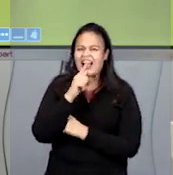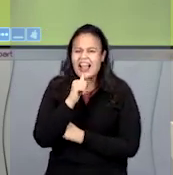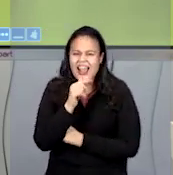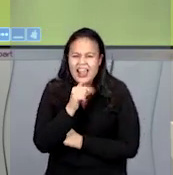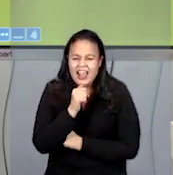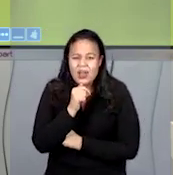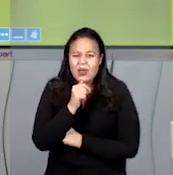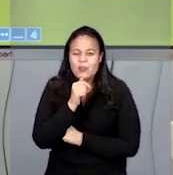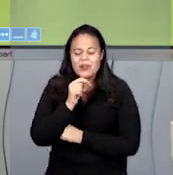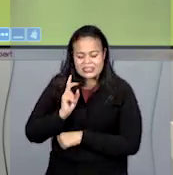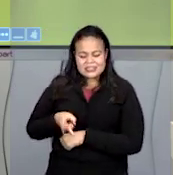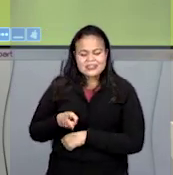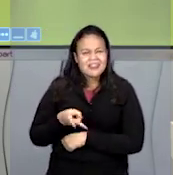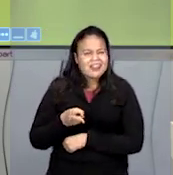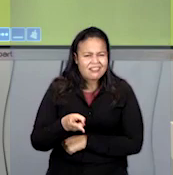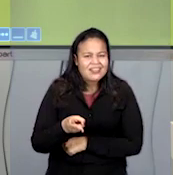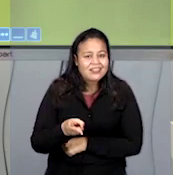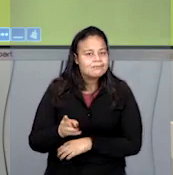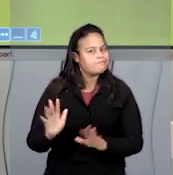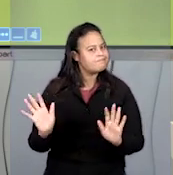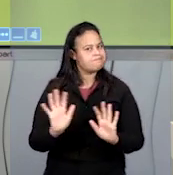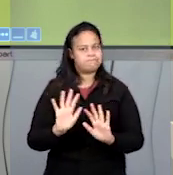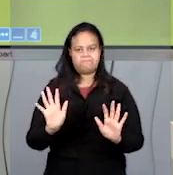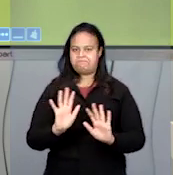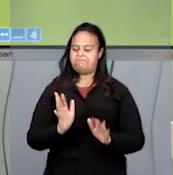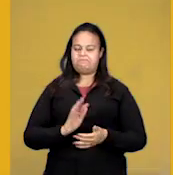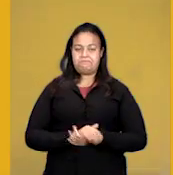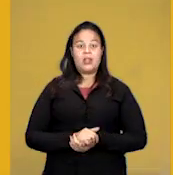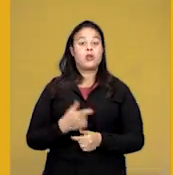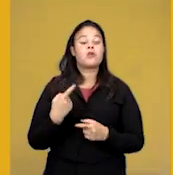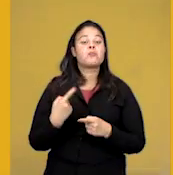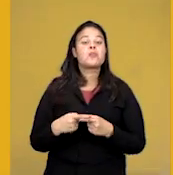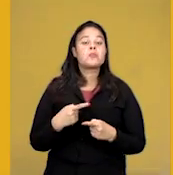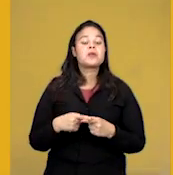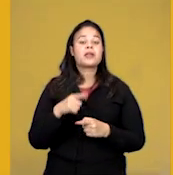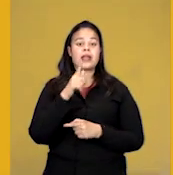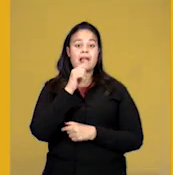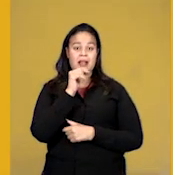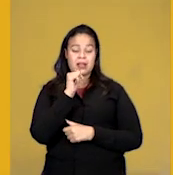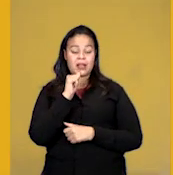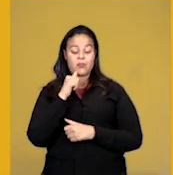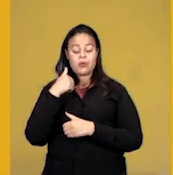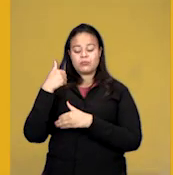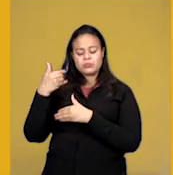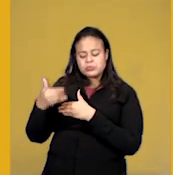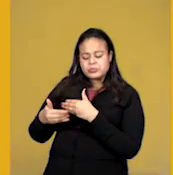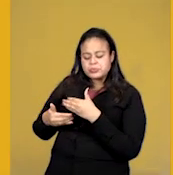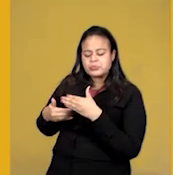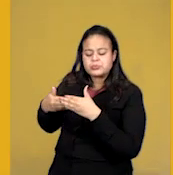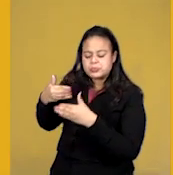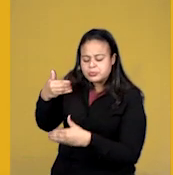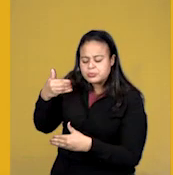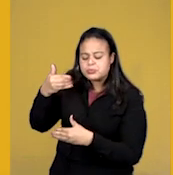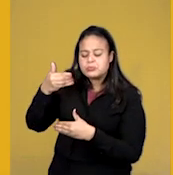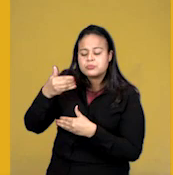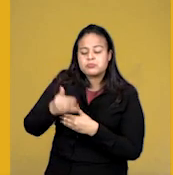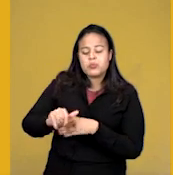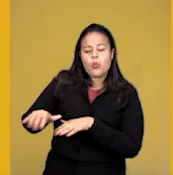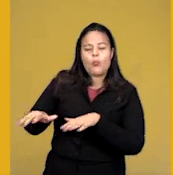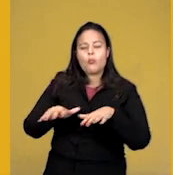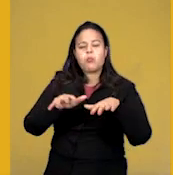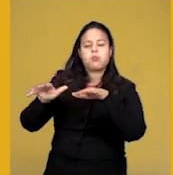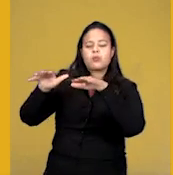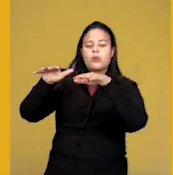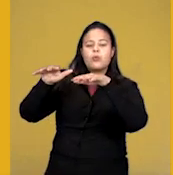sempre estará disponível para a gente. Por quê? Porque está acontecendo cada vez mais a diminuição